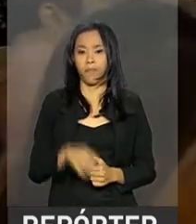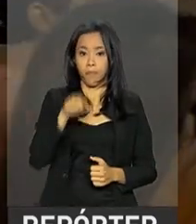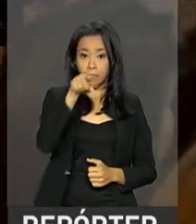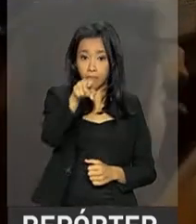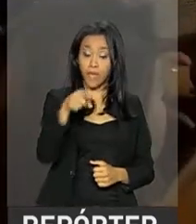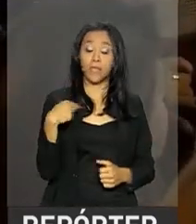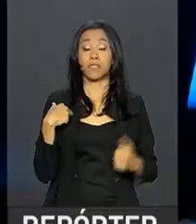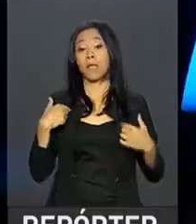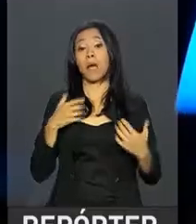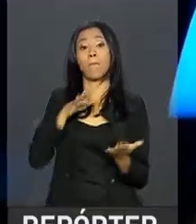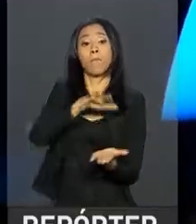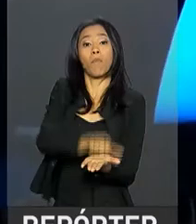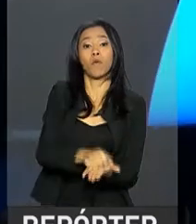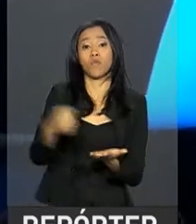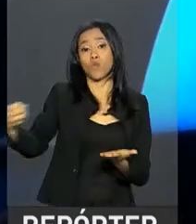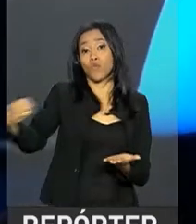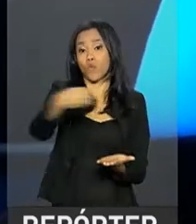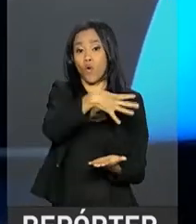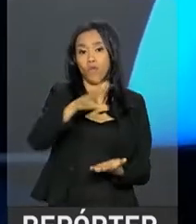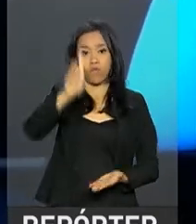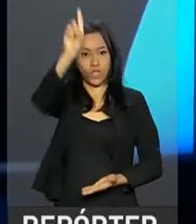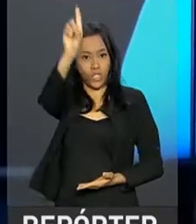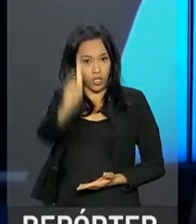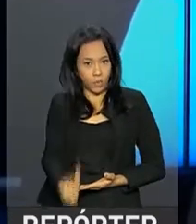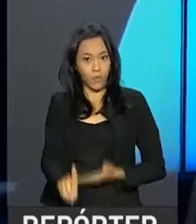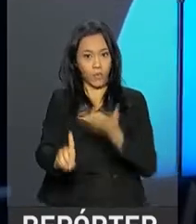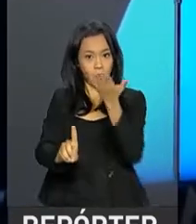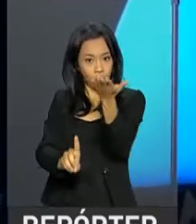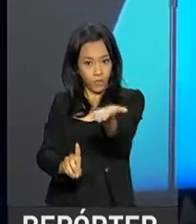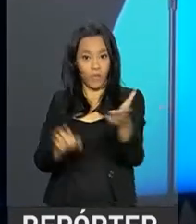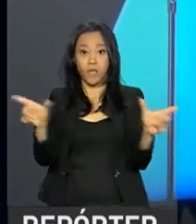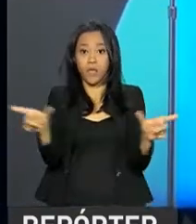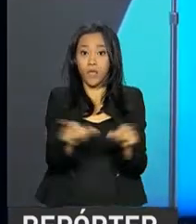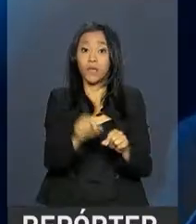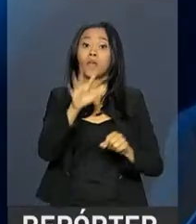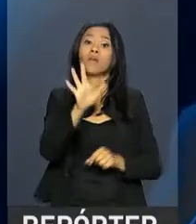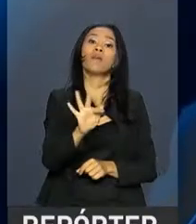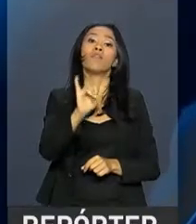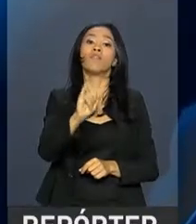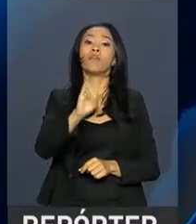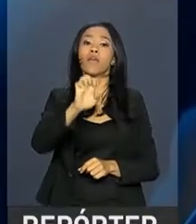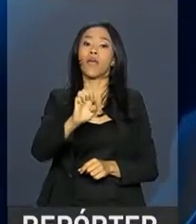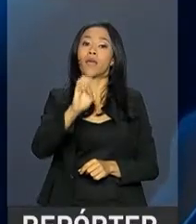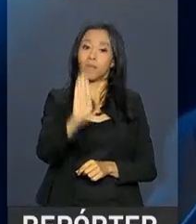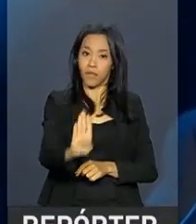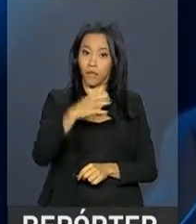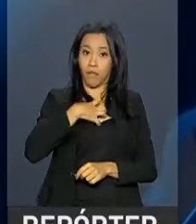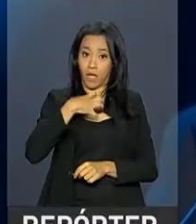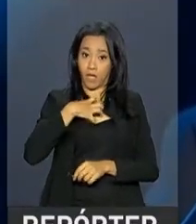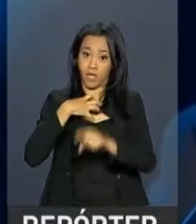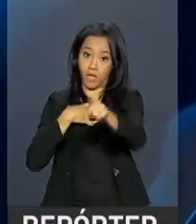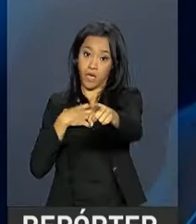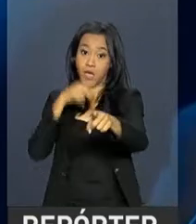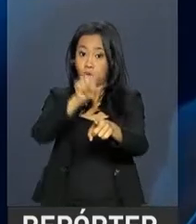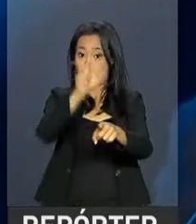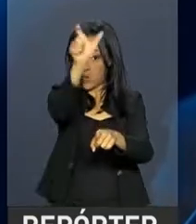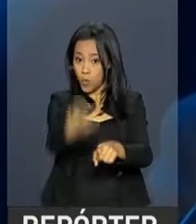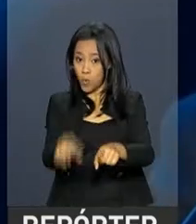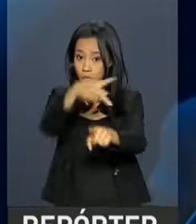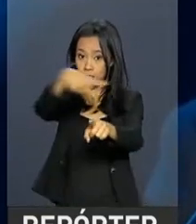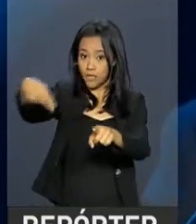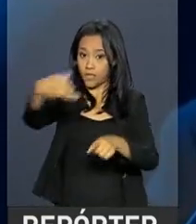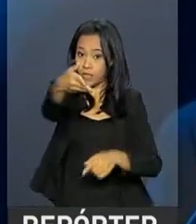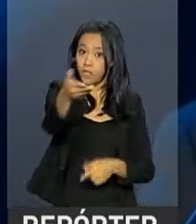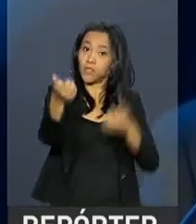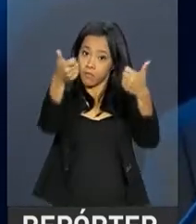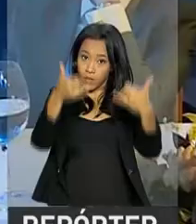Durante a posse da nova diretoria da Federação das Indústrias do Estado da Bahia, o presidente da Confederação Nacional da Indústria destacou